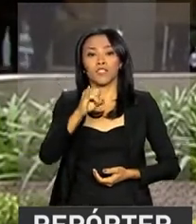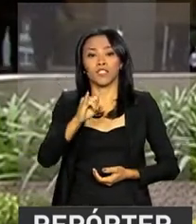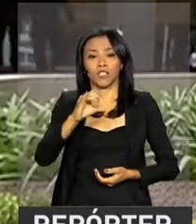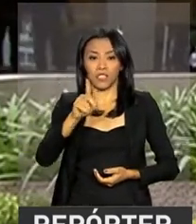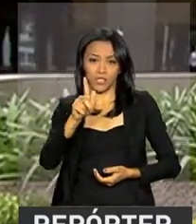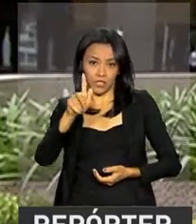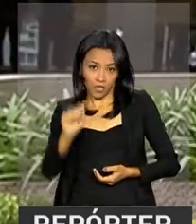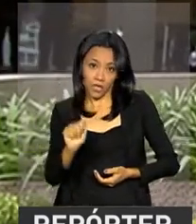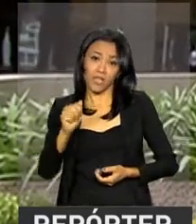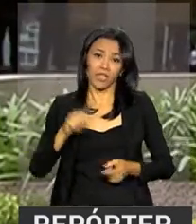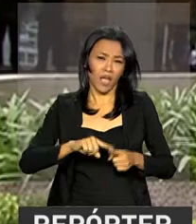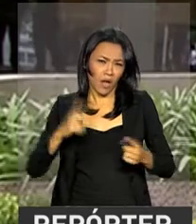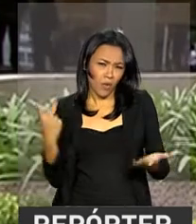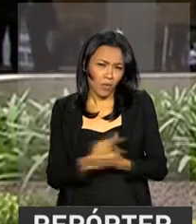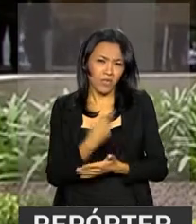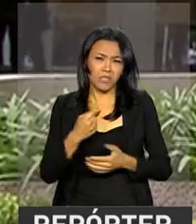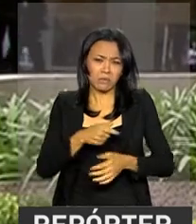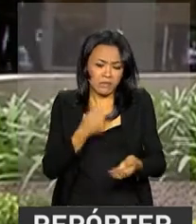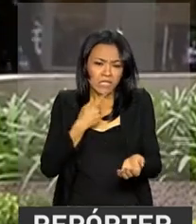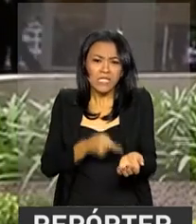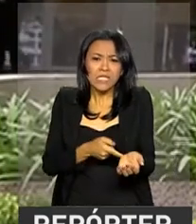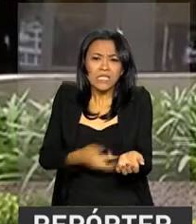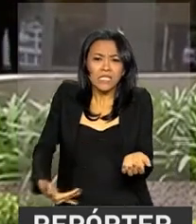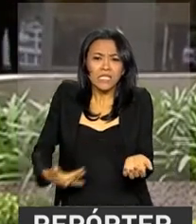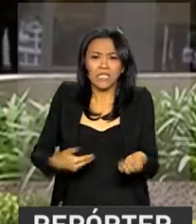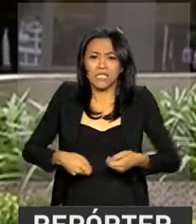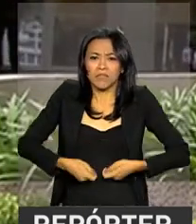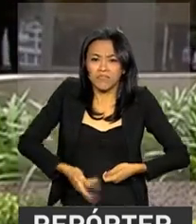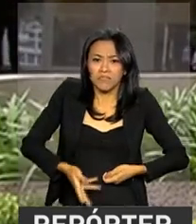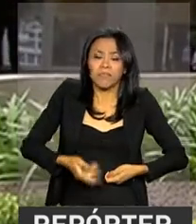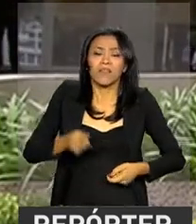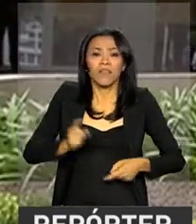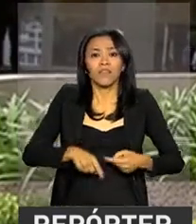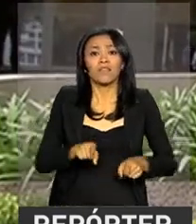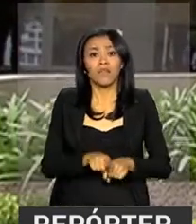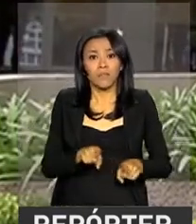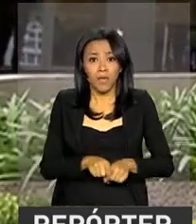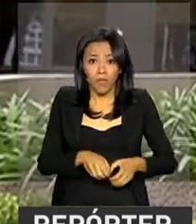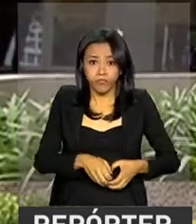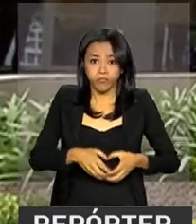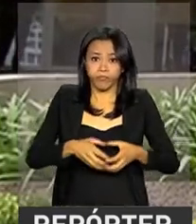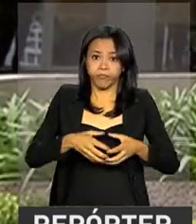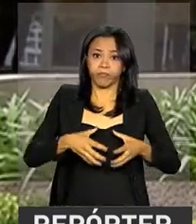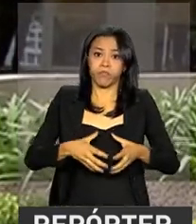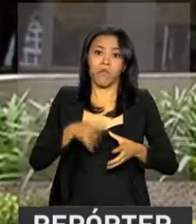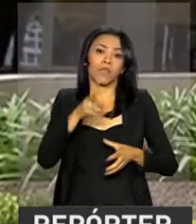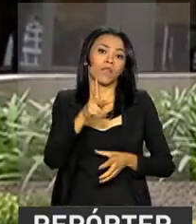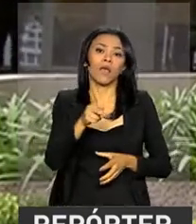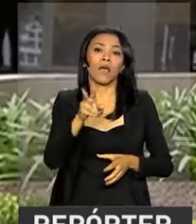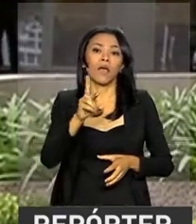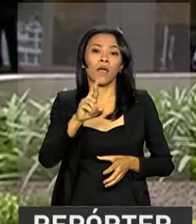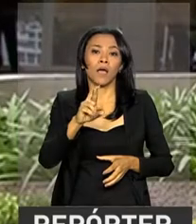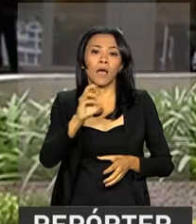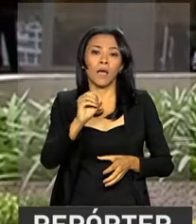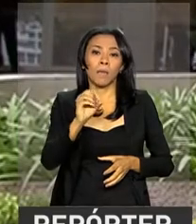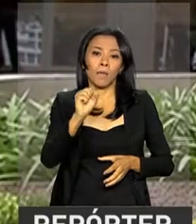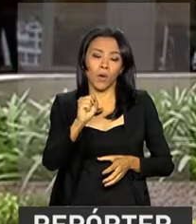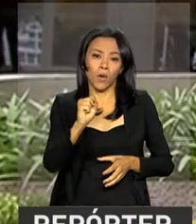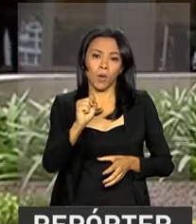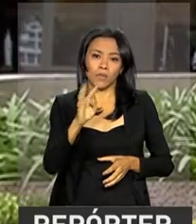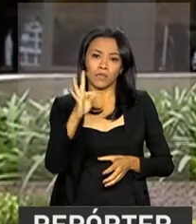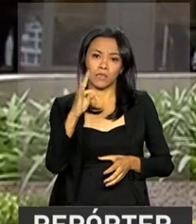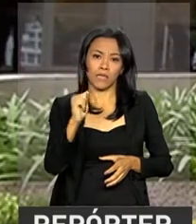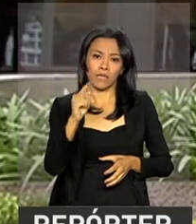por pequenas hemorragias provocadas por uma hiperplasia, que é o crescimento da próstata. Segundo o médico urologista Miguel Sdruge,